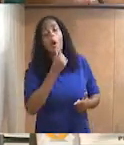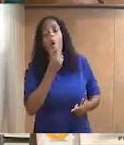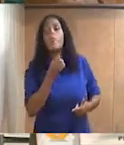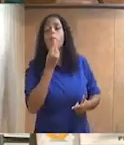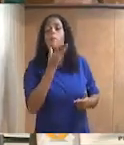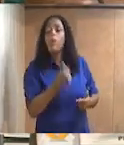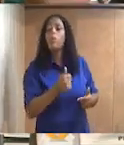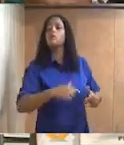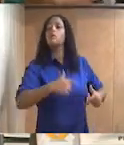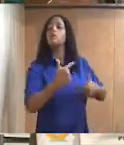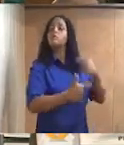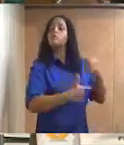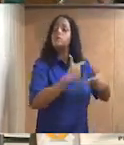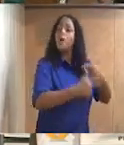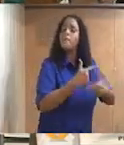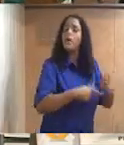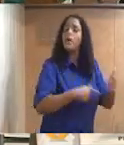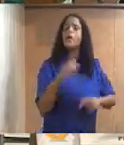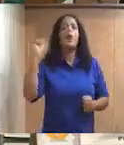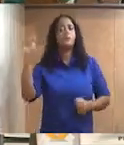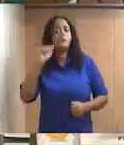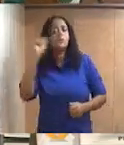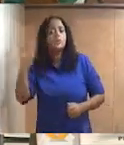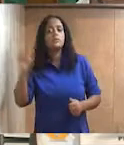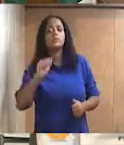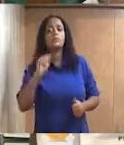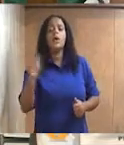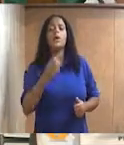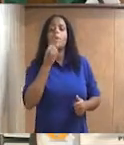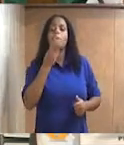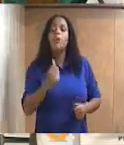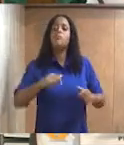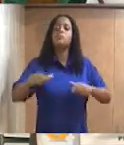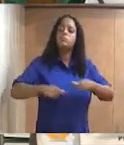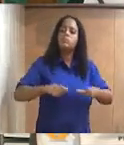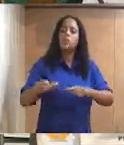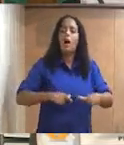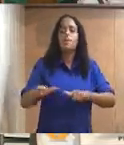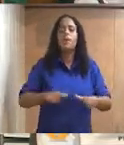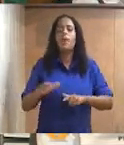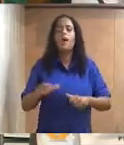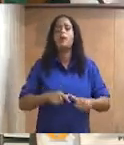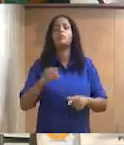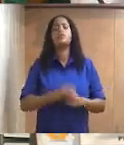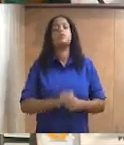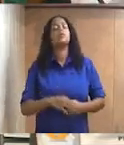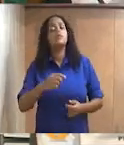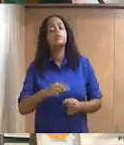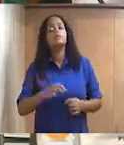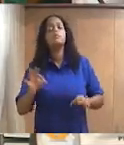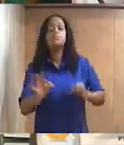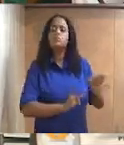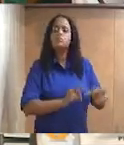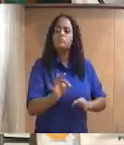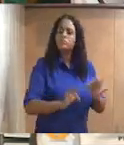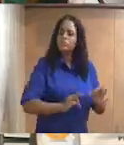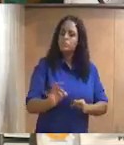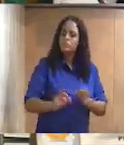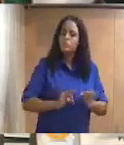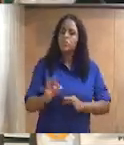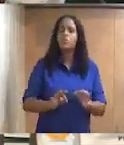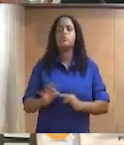líder comunitário e presidente da Associação de Moradores, pelos relevantes serviços prestados ao município. Requerimento número